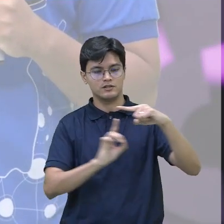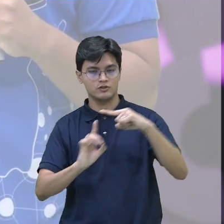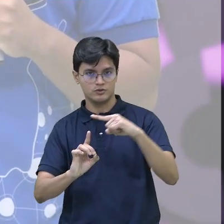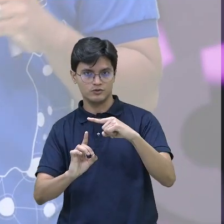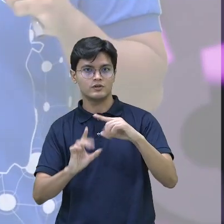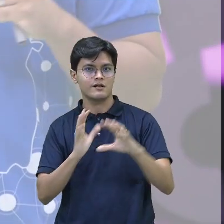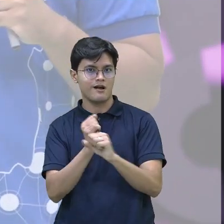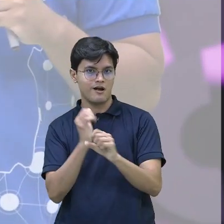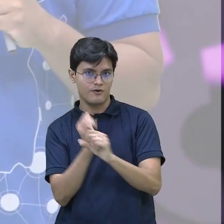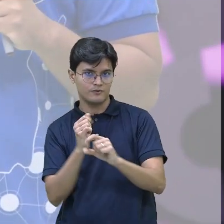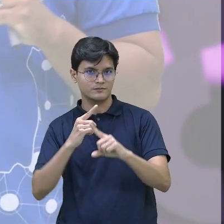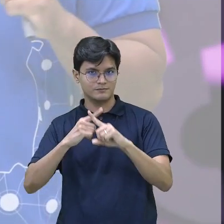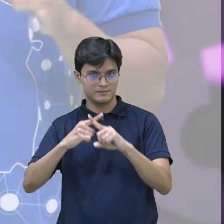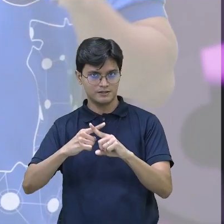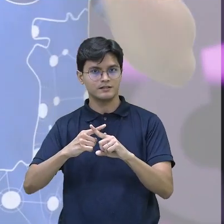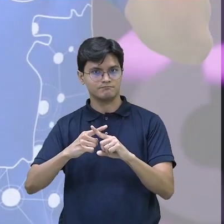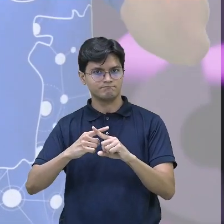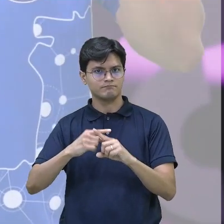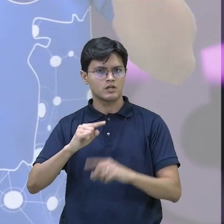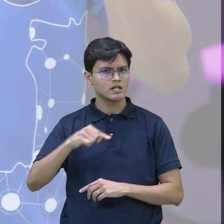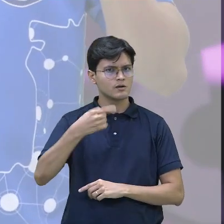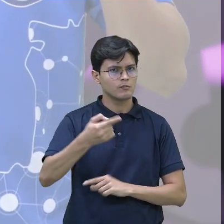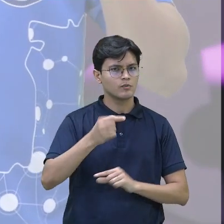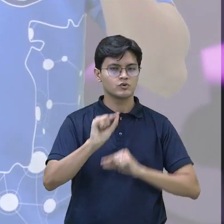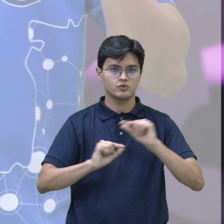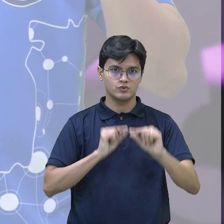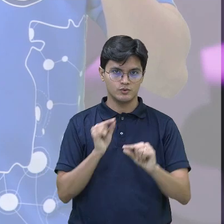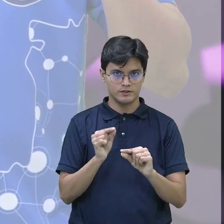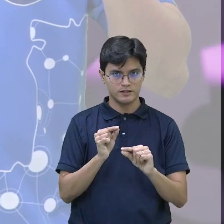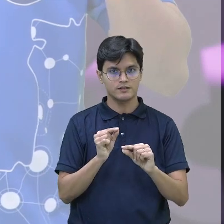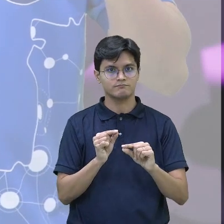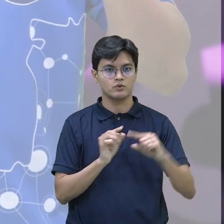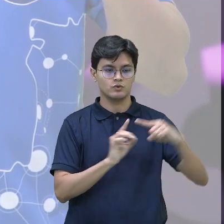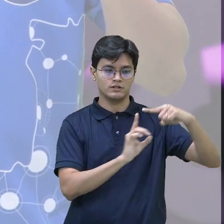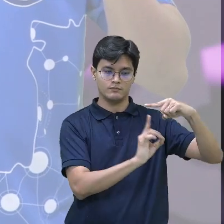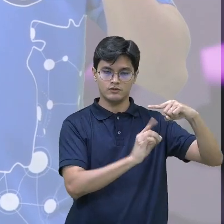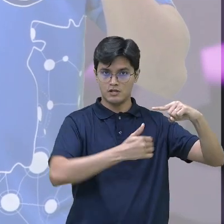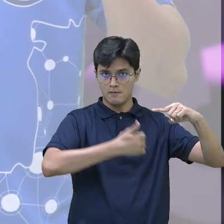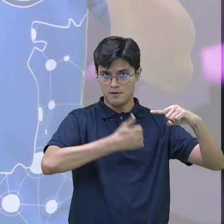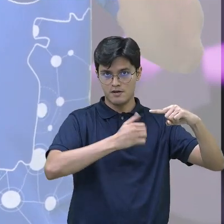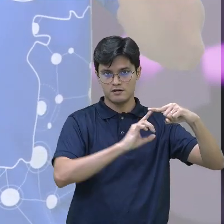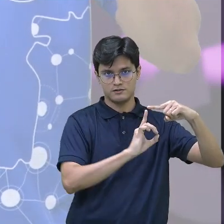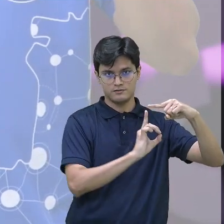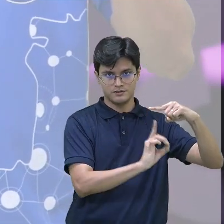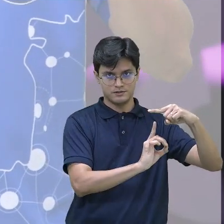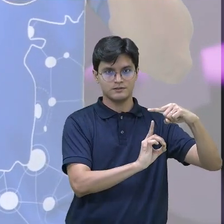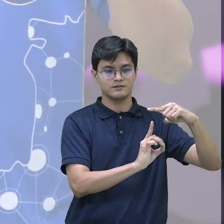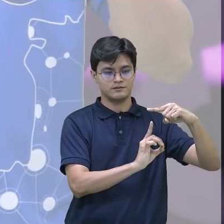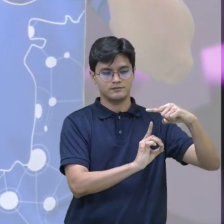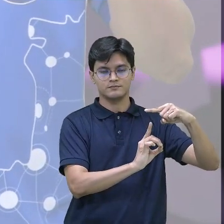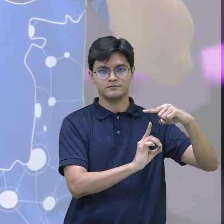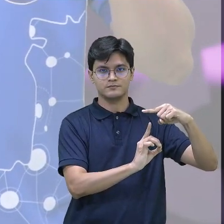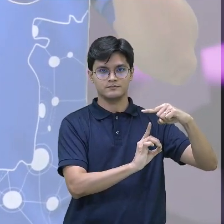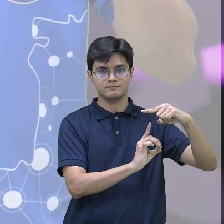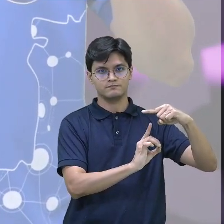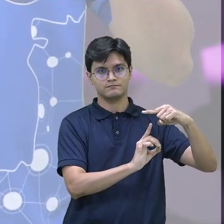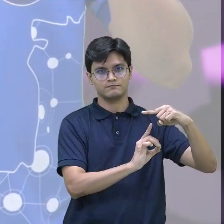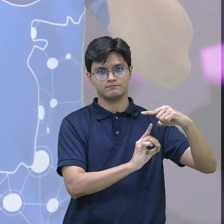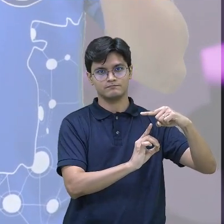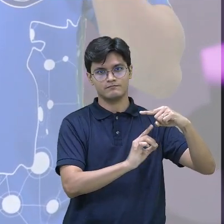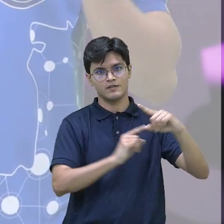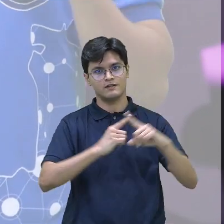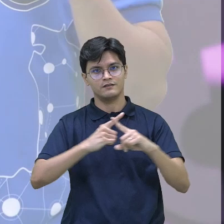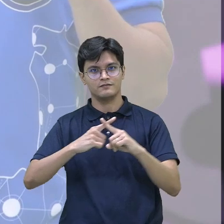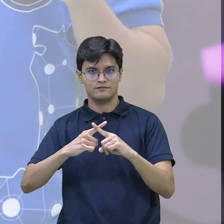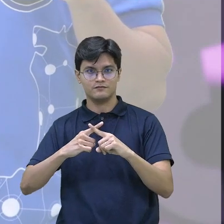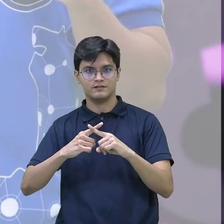os denominadores, depois eu vou fazer o denominador da primeira vezes, o numerador da primeira